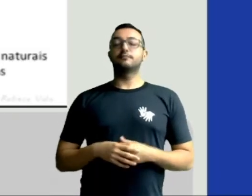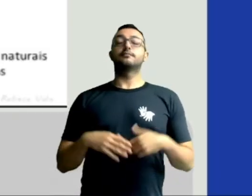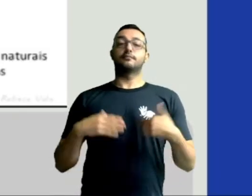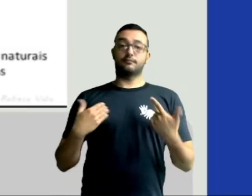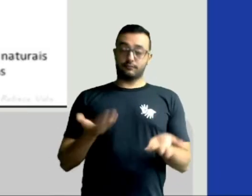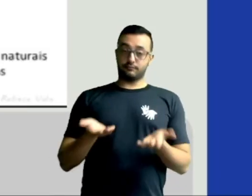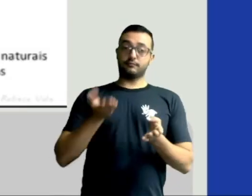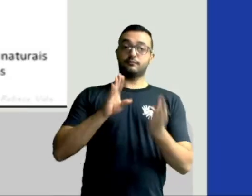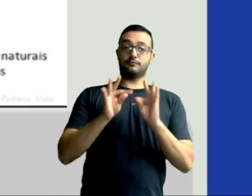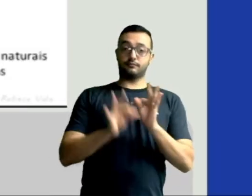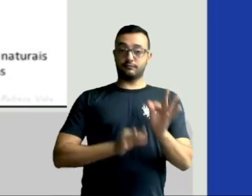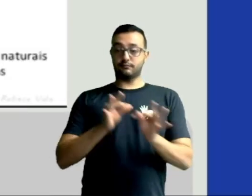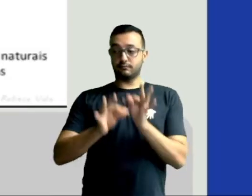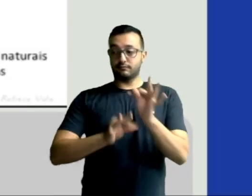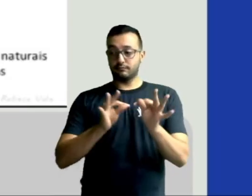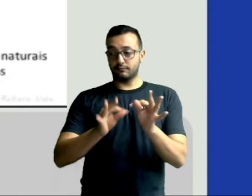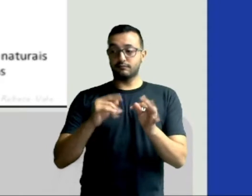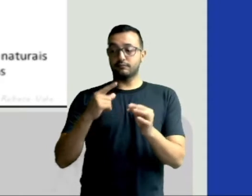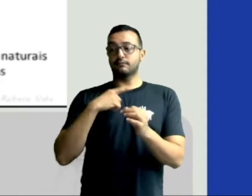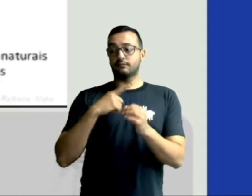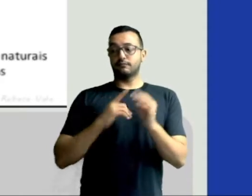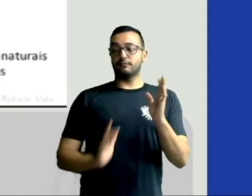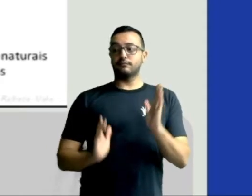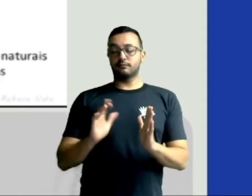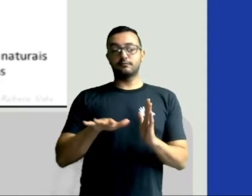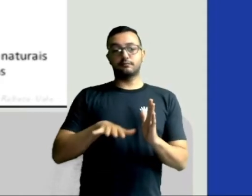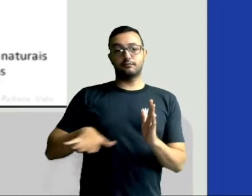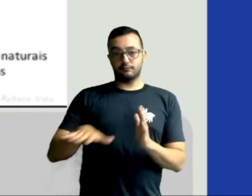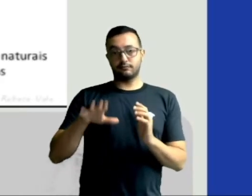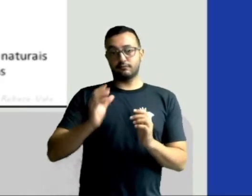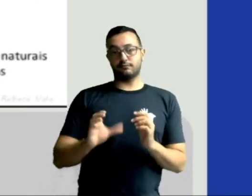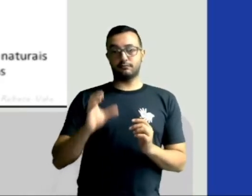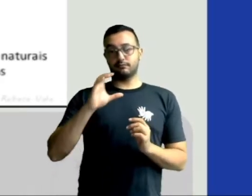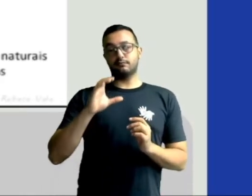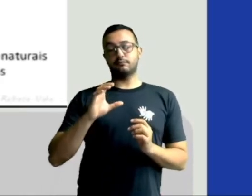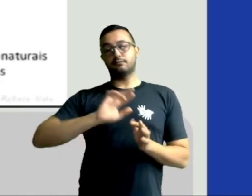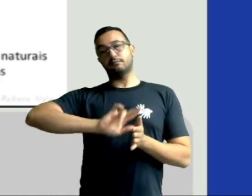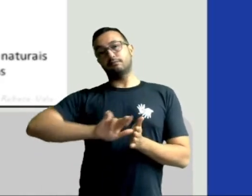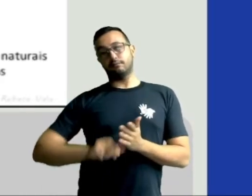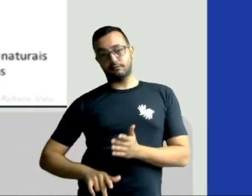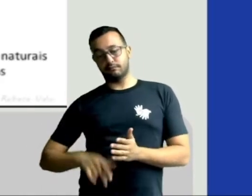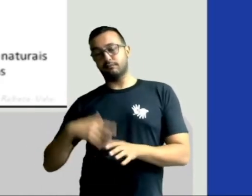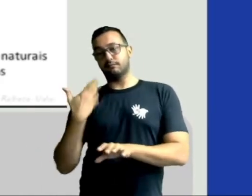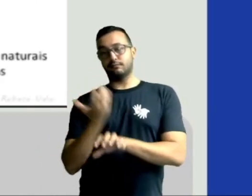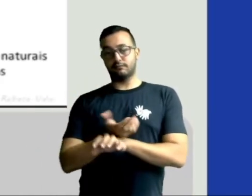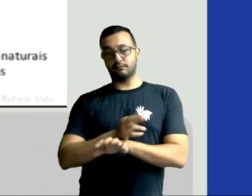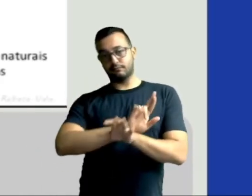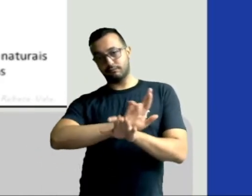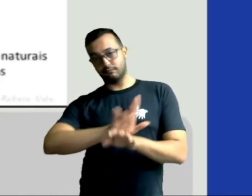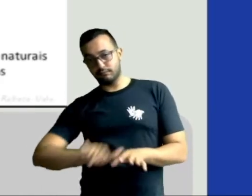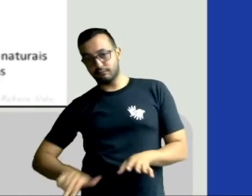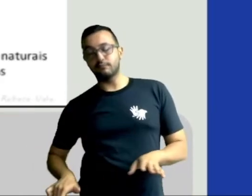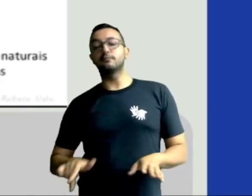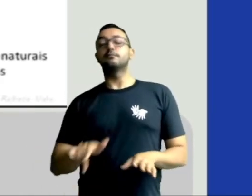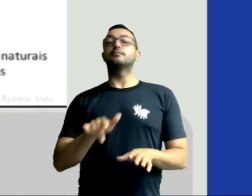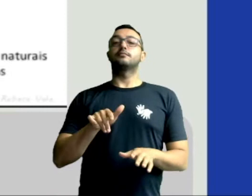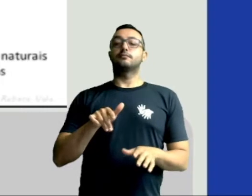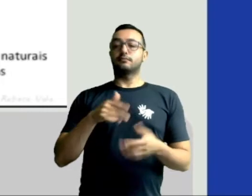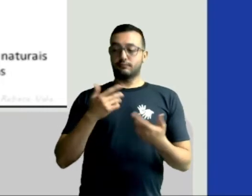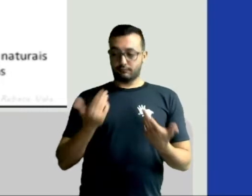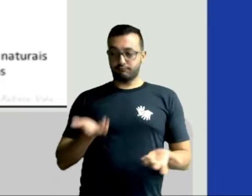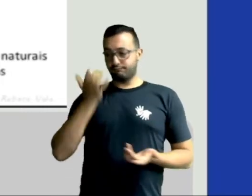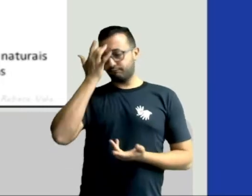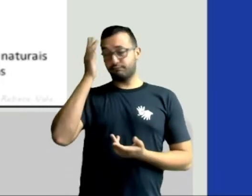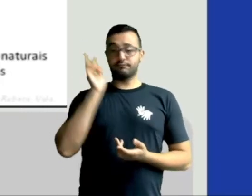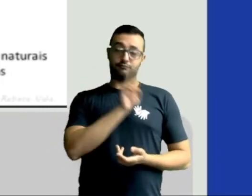Portanto, a biotecnologia ela é uma área, é um campo das ciências multidisciplinar, né? A gente observa facilmente